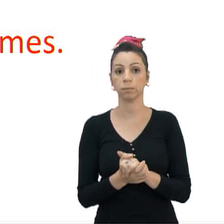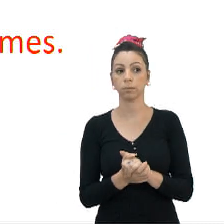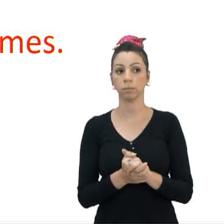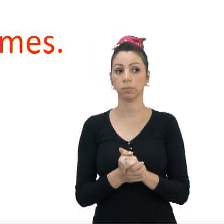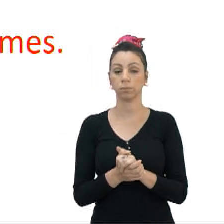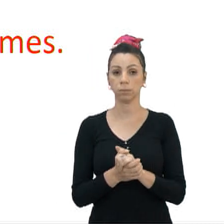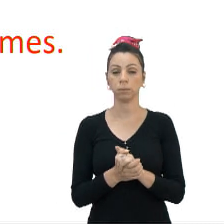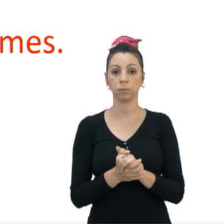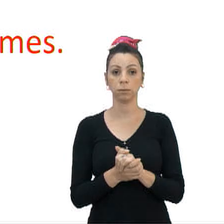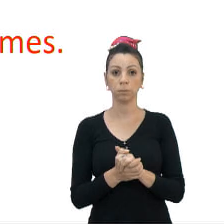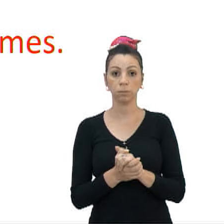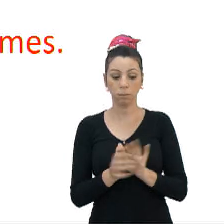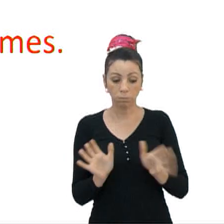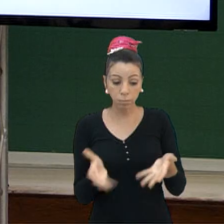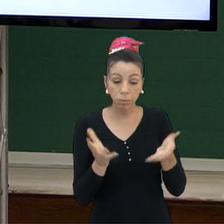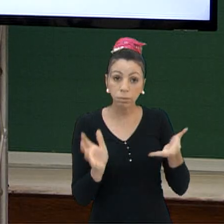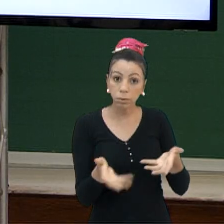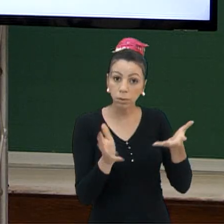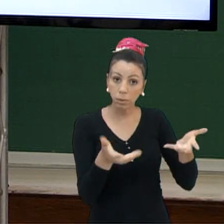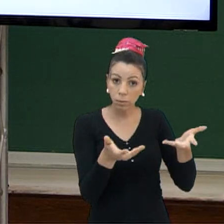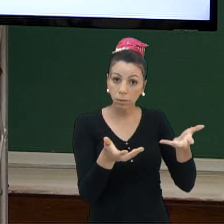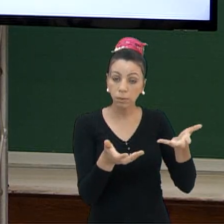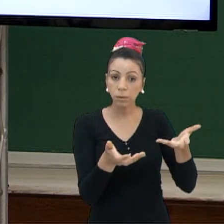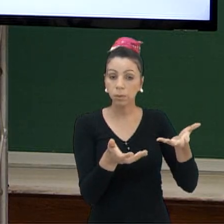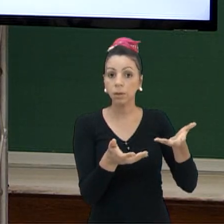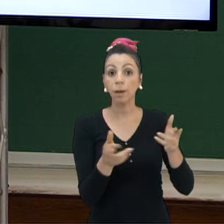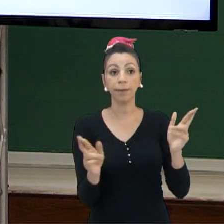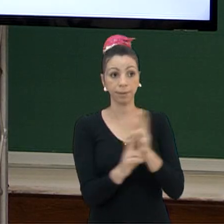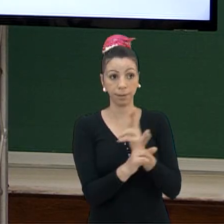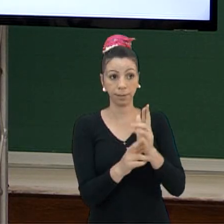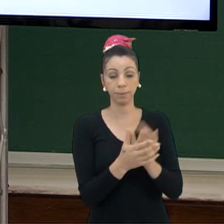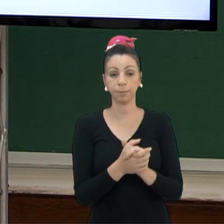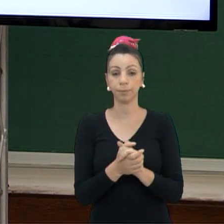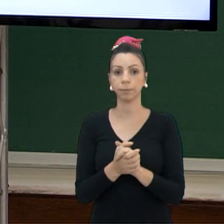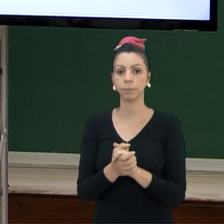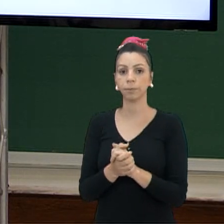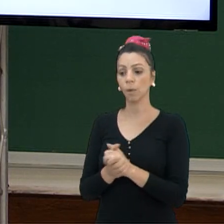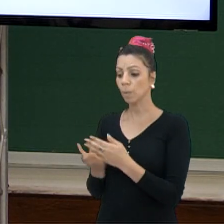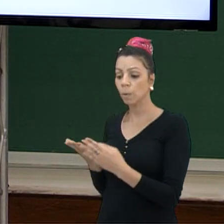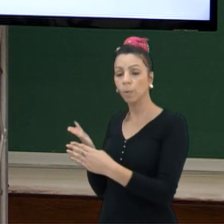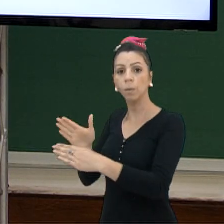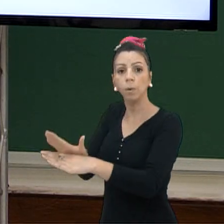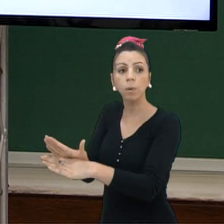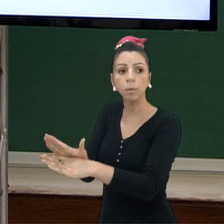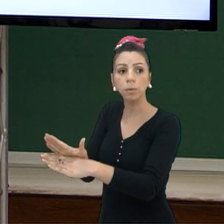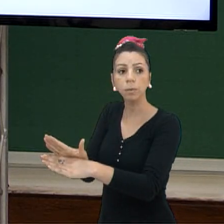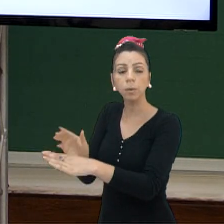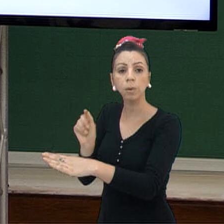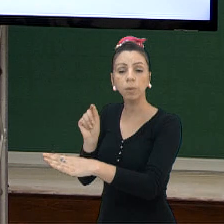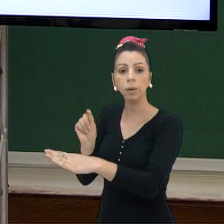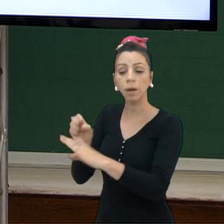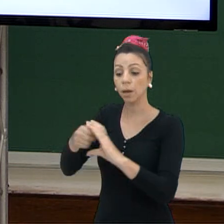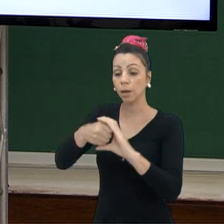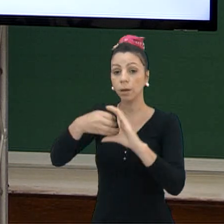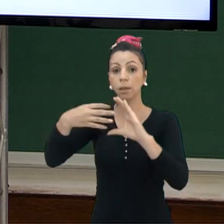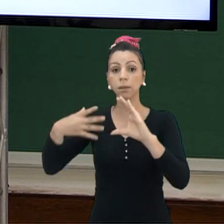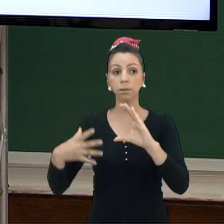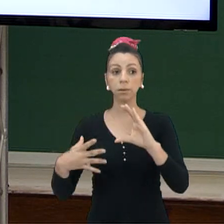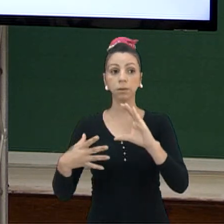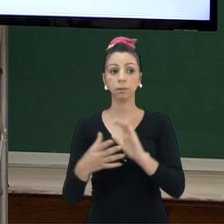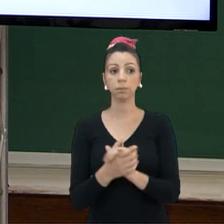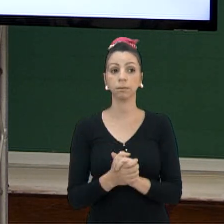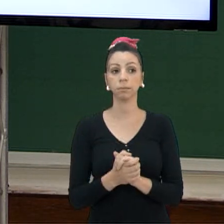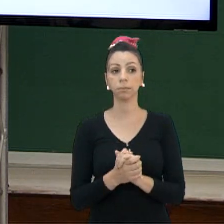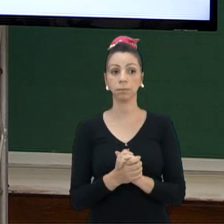costumes dignificam, ok? Essa é a relação dele. O contribuir, o contribui, está relacionado com quem?